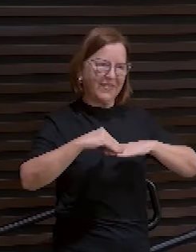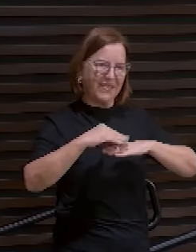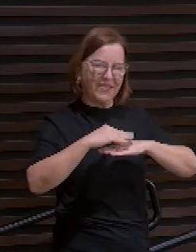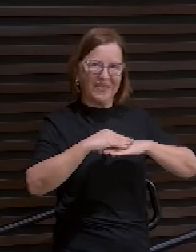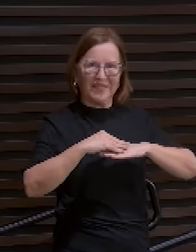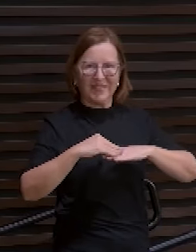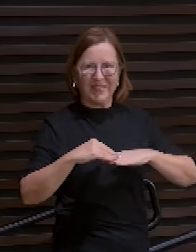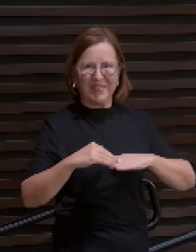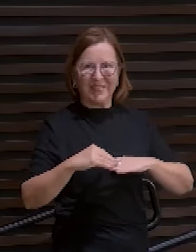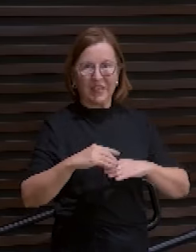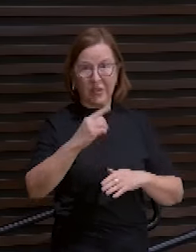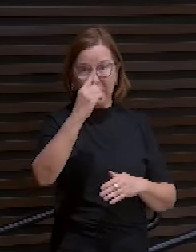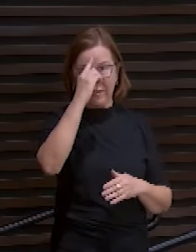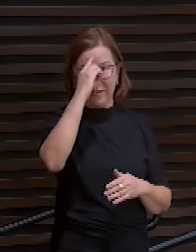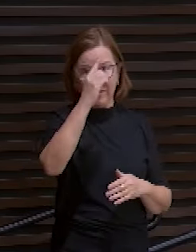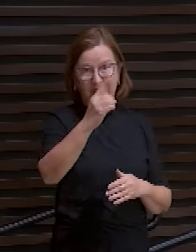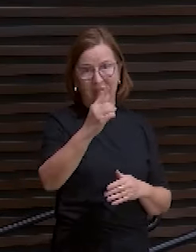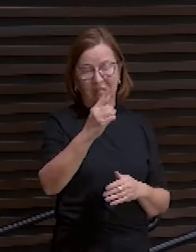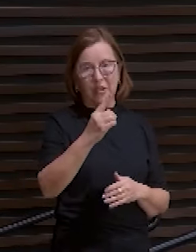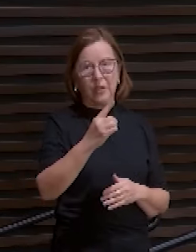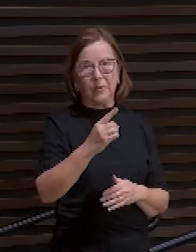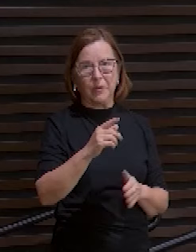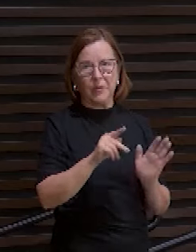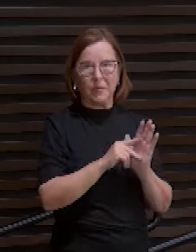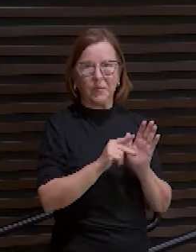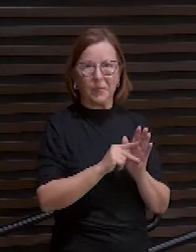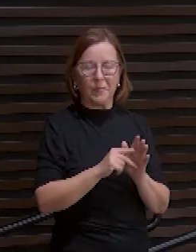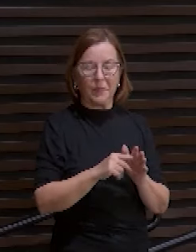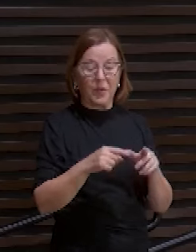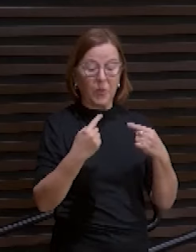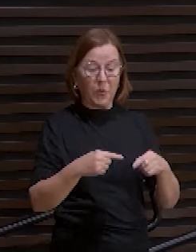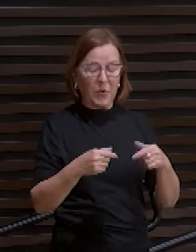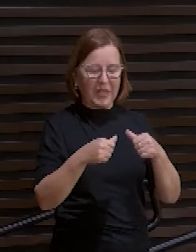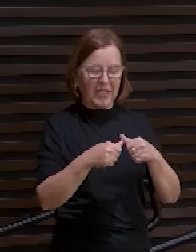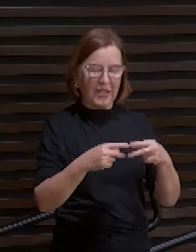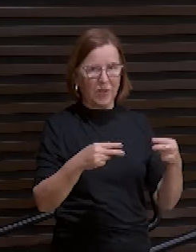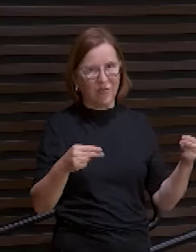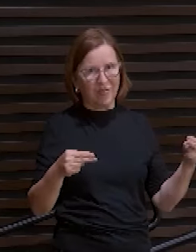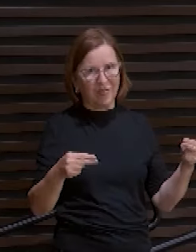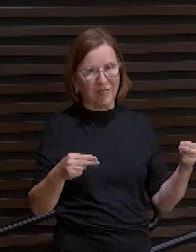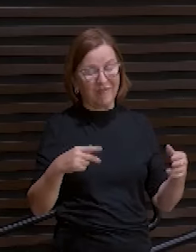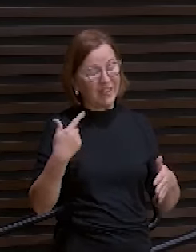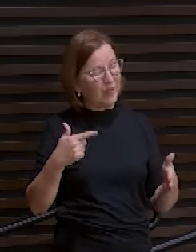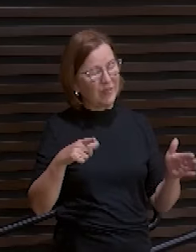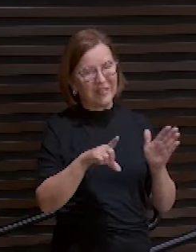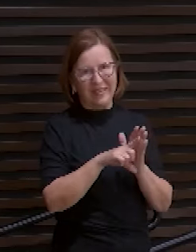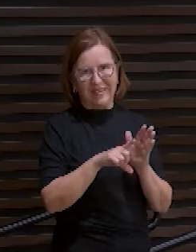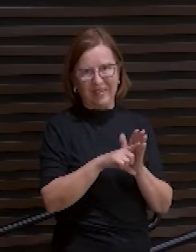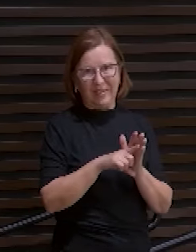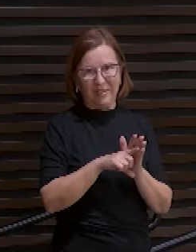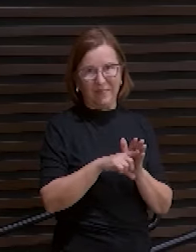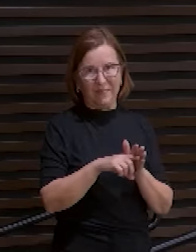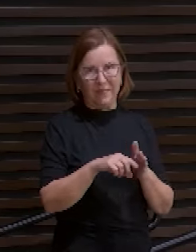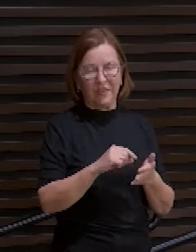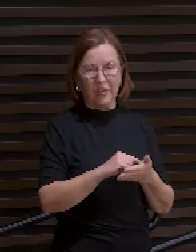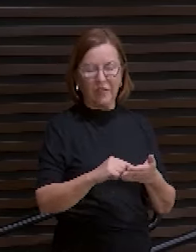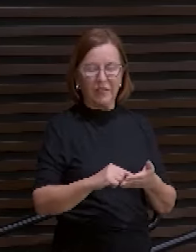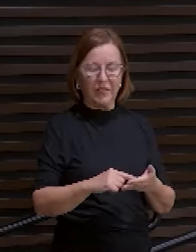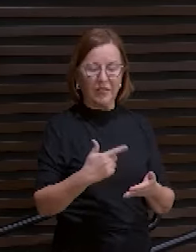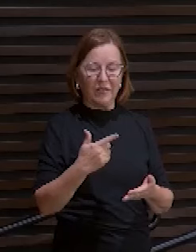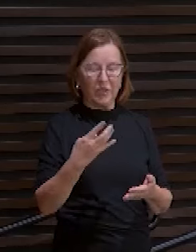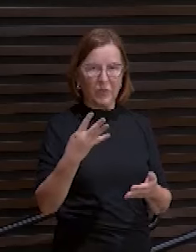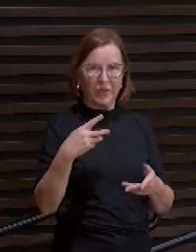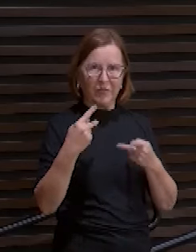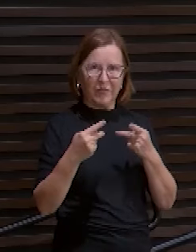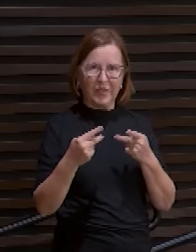mansidão domínio próprio contra essas coisas não L leio e o verso 24 completa